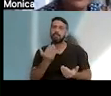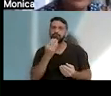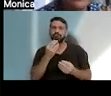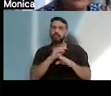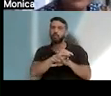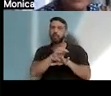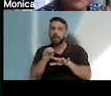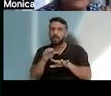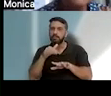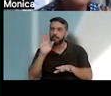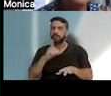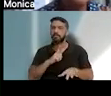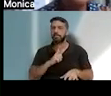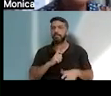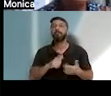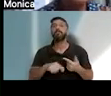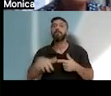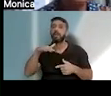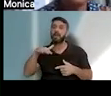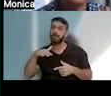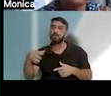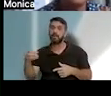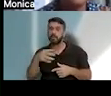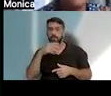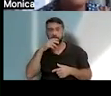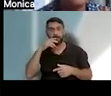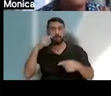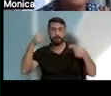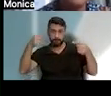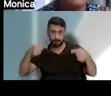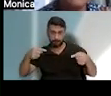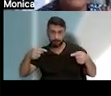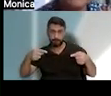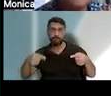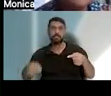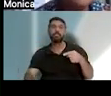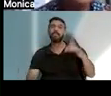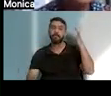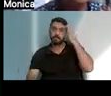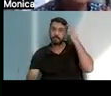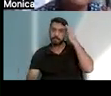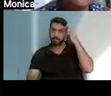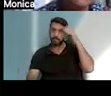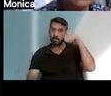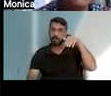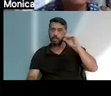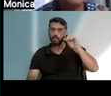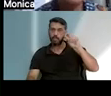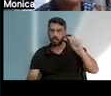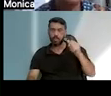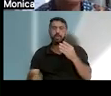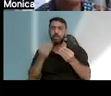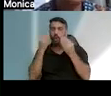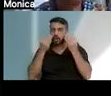nova área que é legal, competem na área de moda, e cosméticos, para